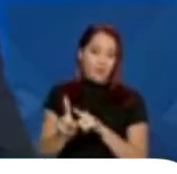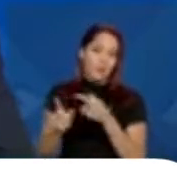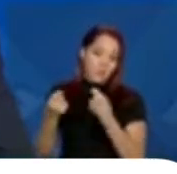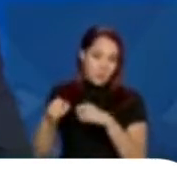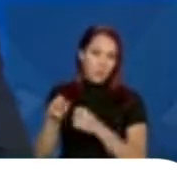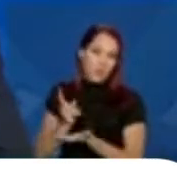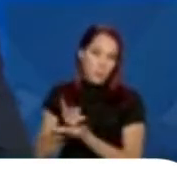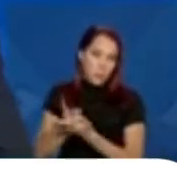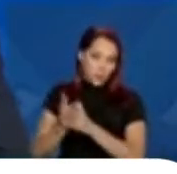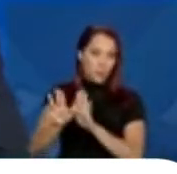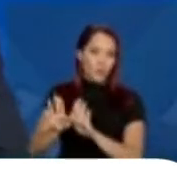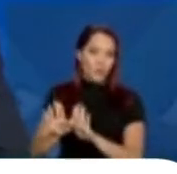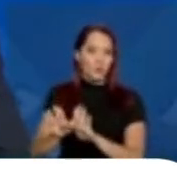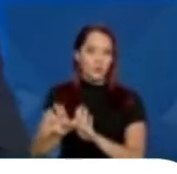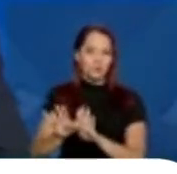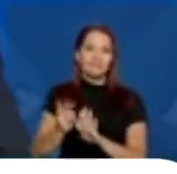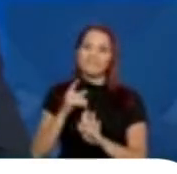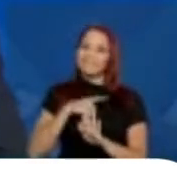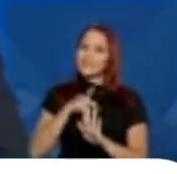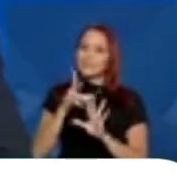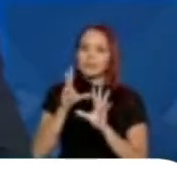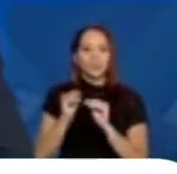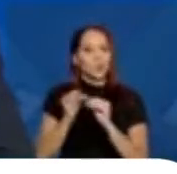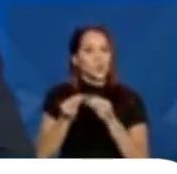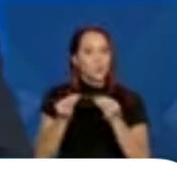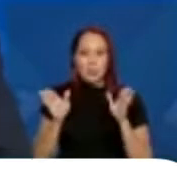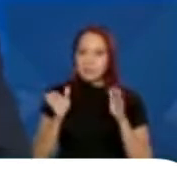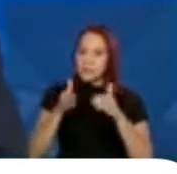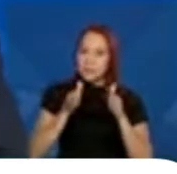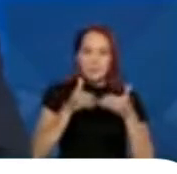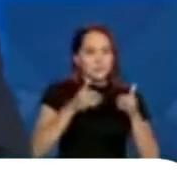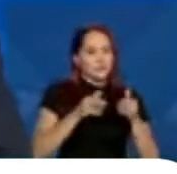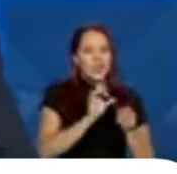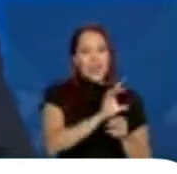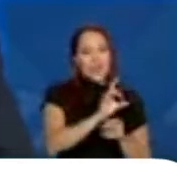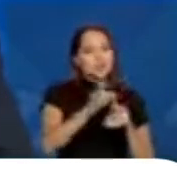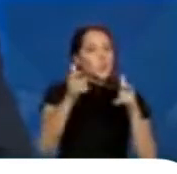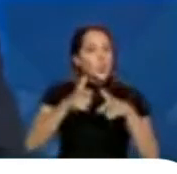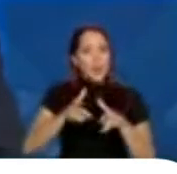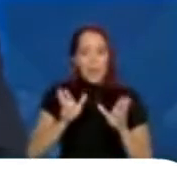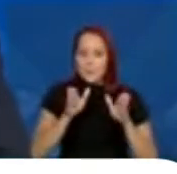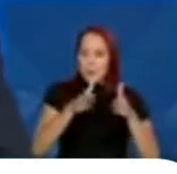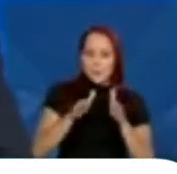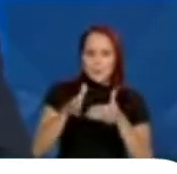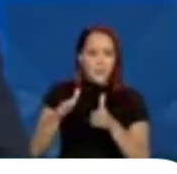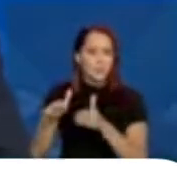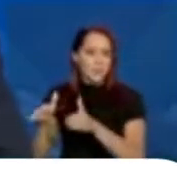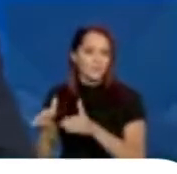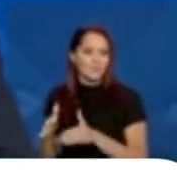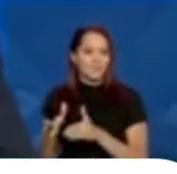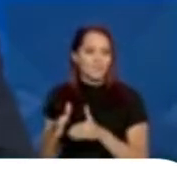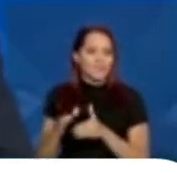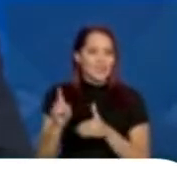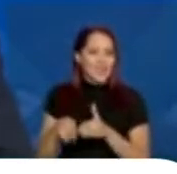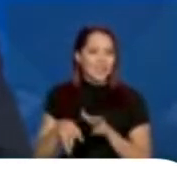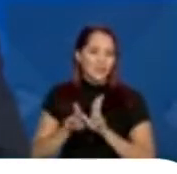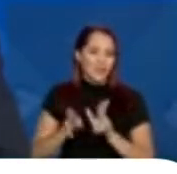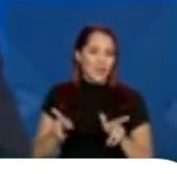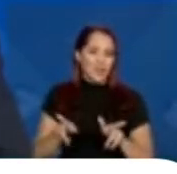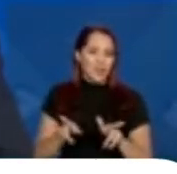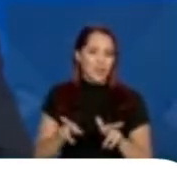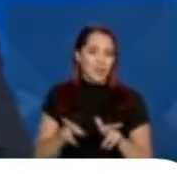também, muito especificamente para cada lugar. A palavra-chave é